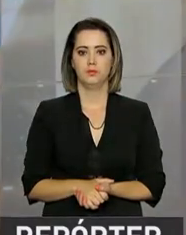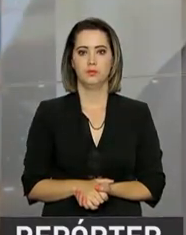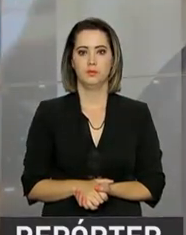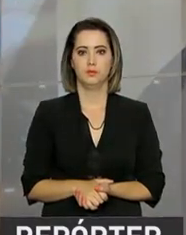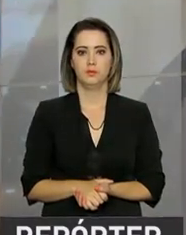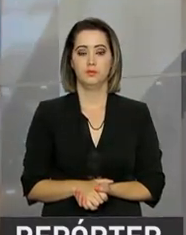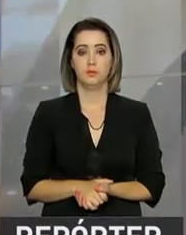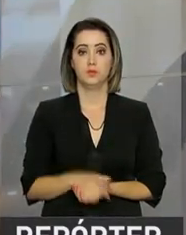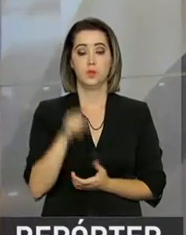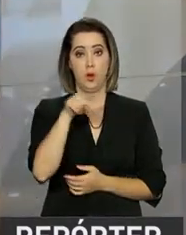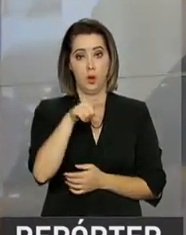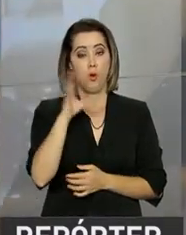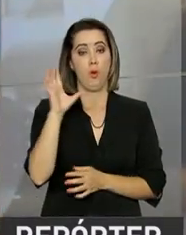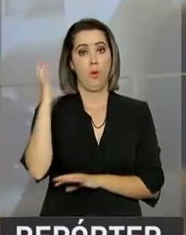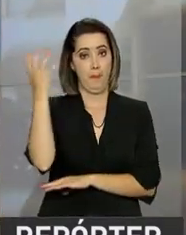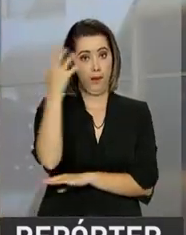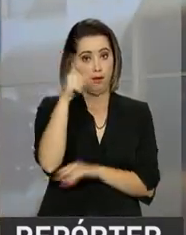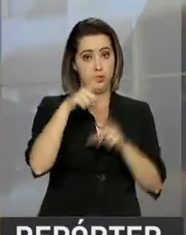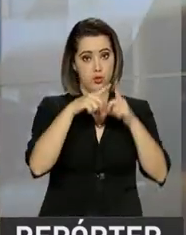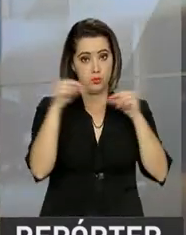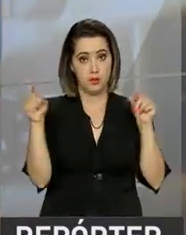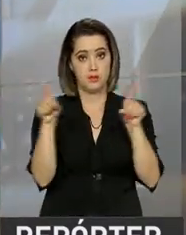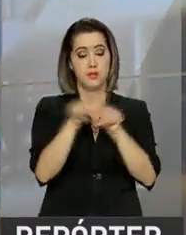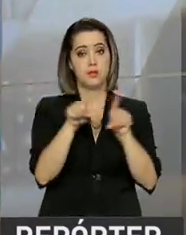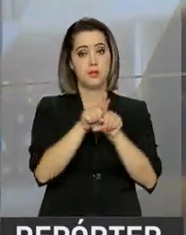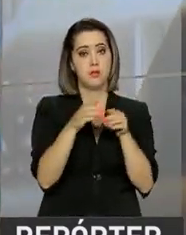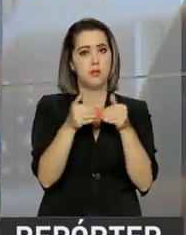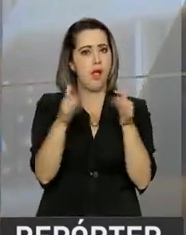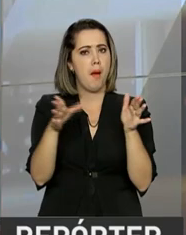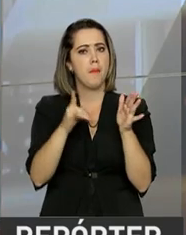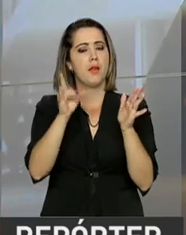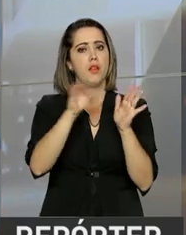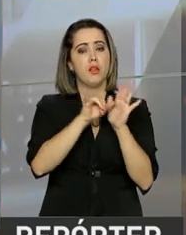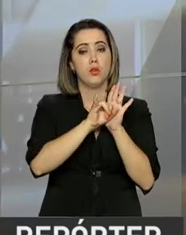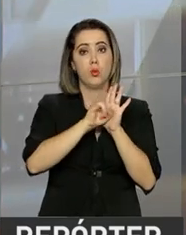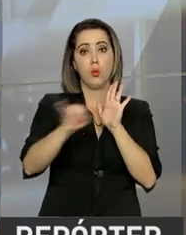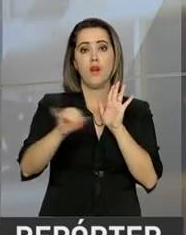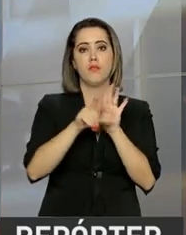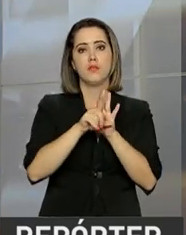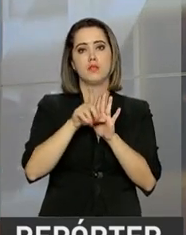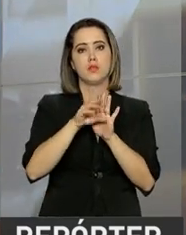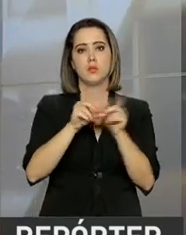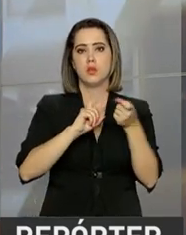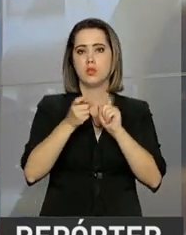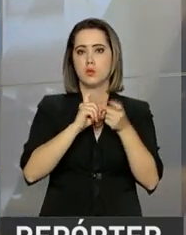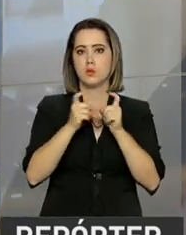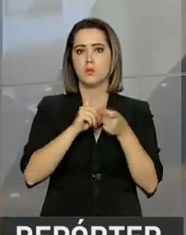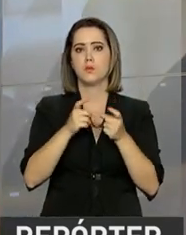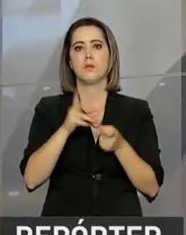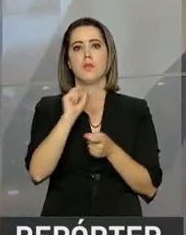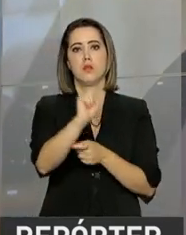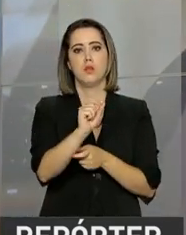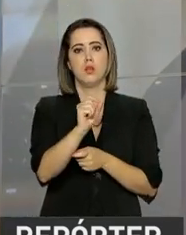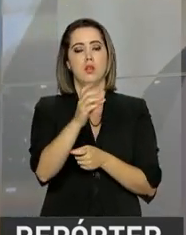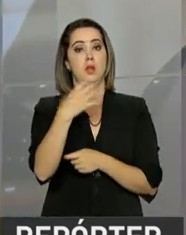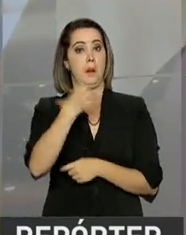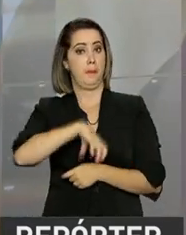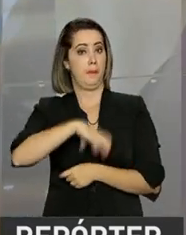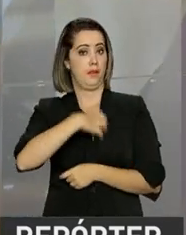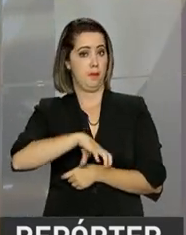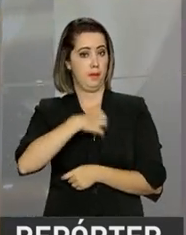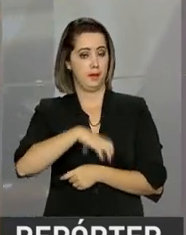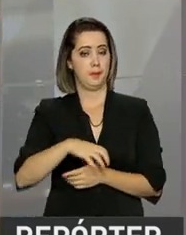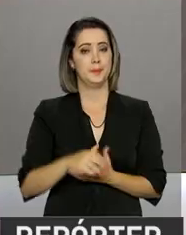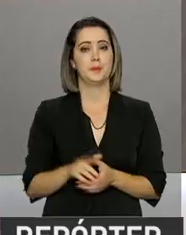país. Além do Parque Nacional de Brasília, está aberto o edital para administrar os serviços no Parque do Pau Brasil em Porto